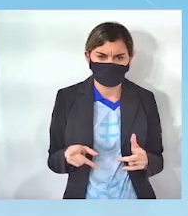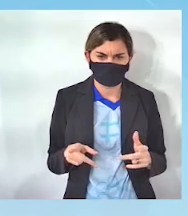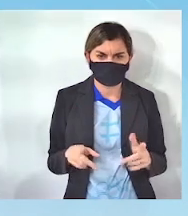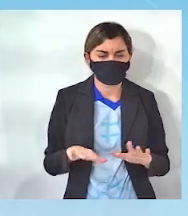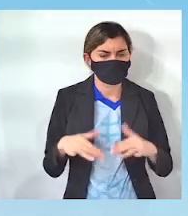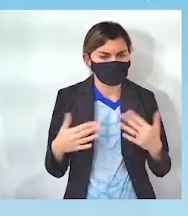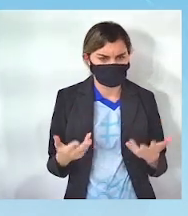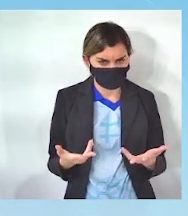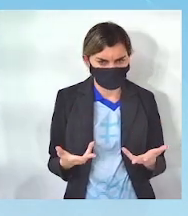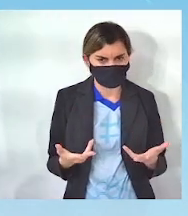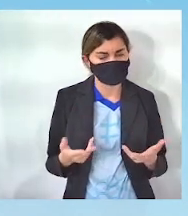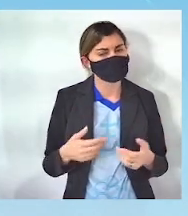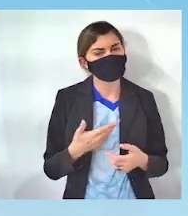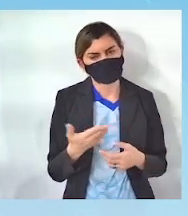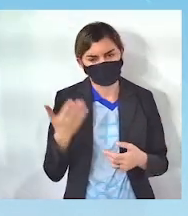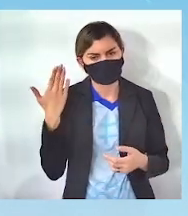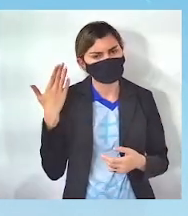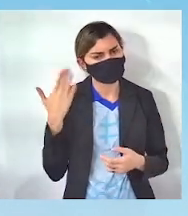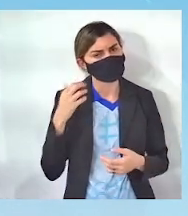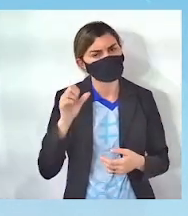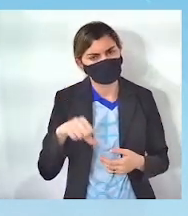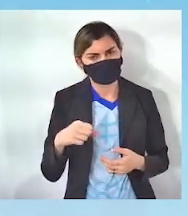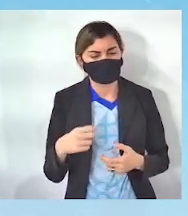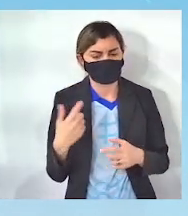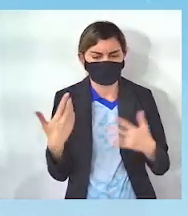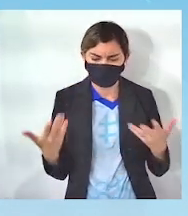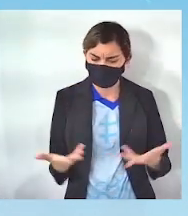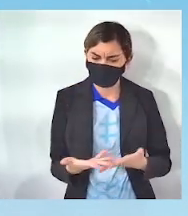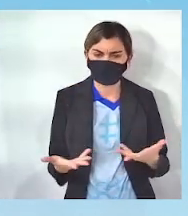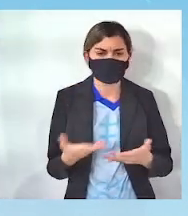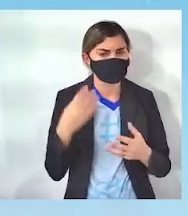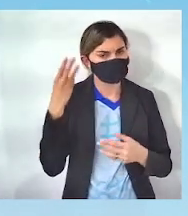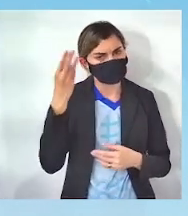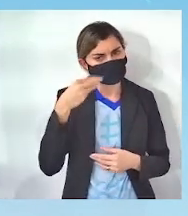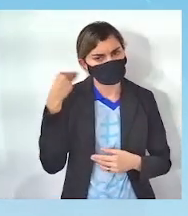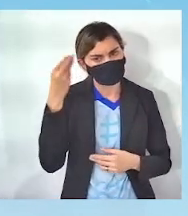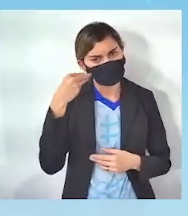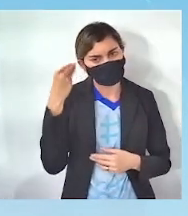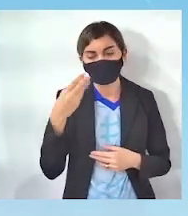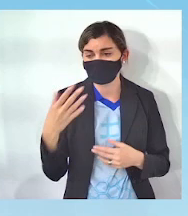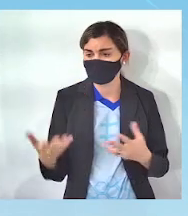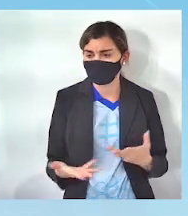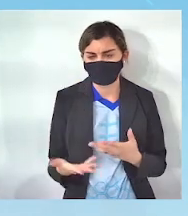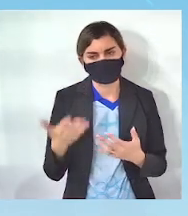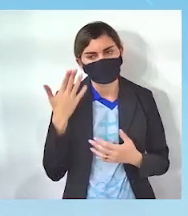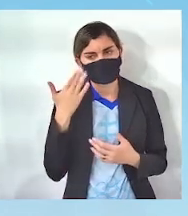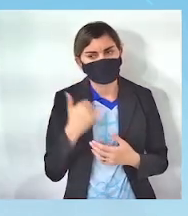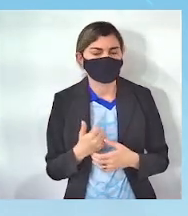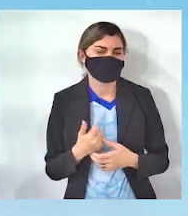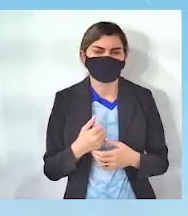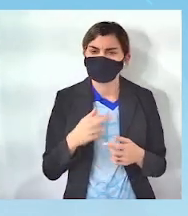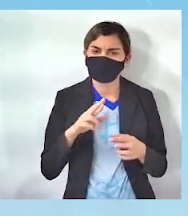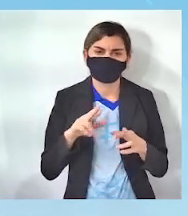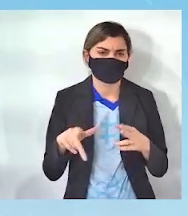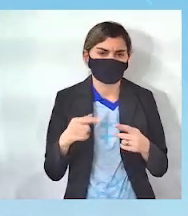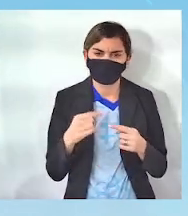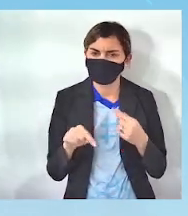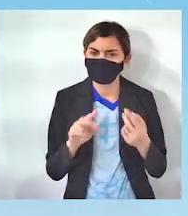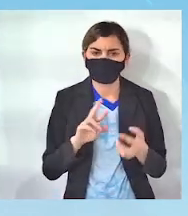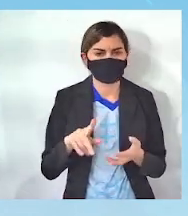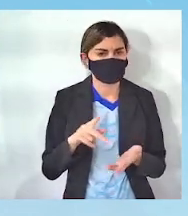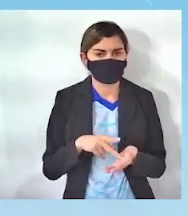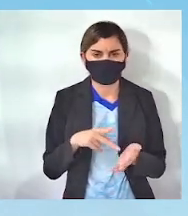Faz sentido? Para a época podia fazer, mas com base nos experimentos que a gente tem hoje, a gente sabe que isso não é